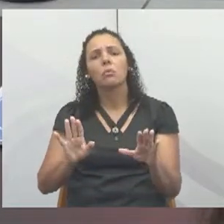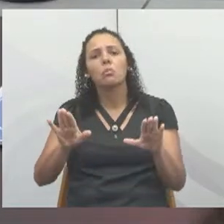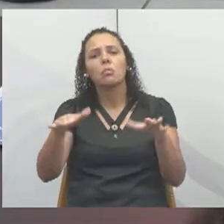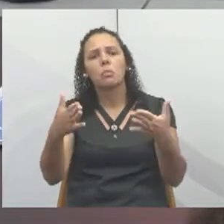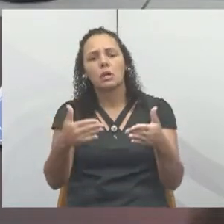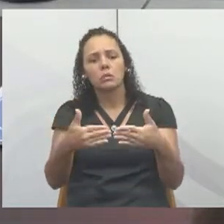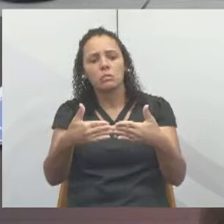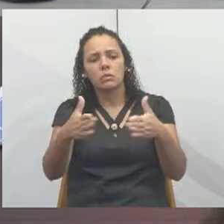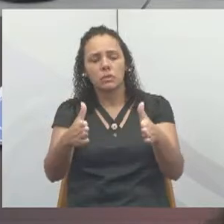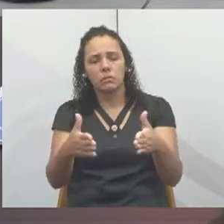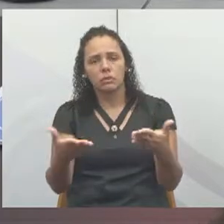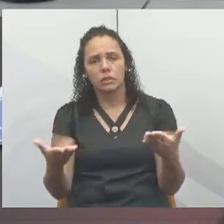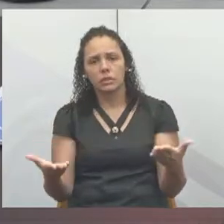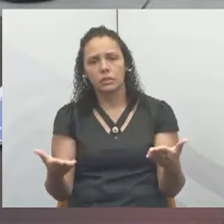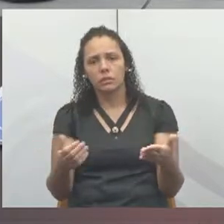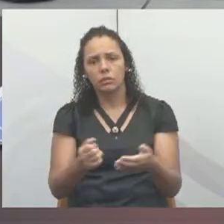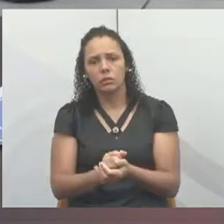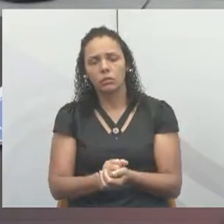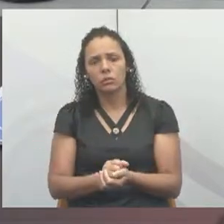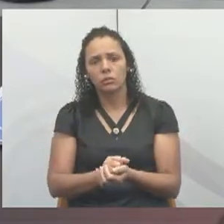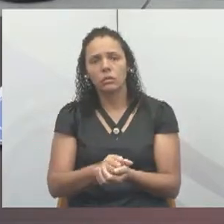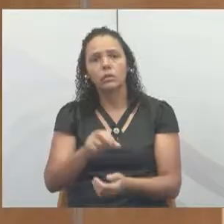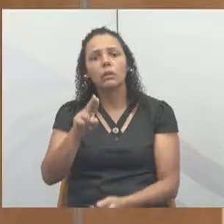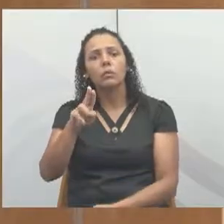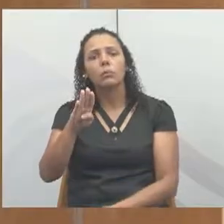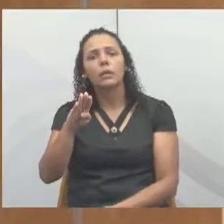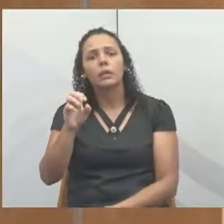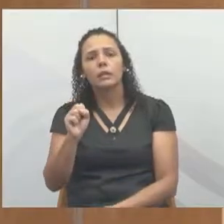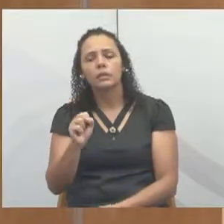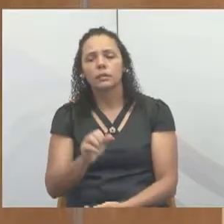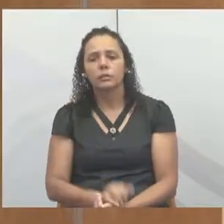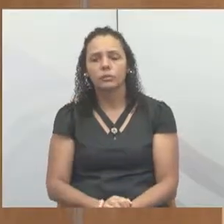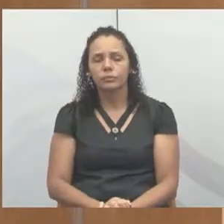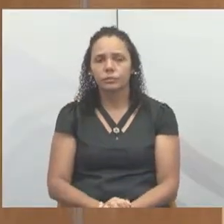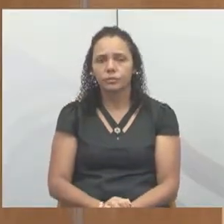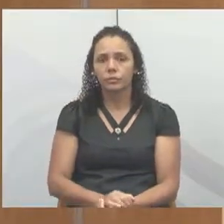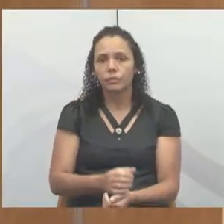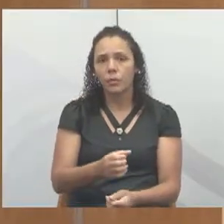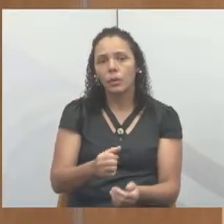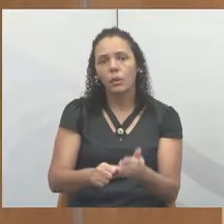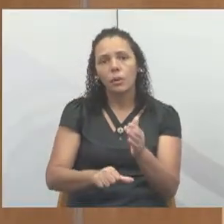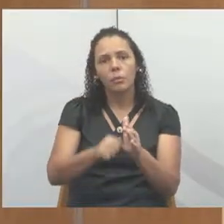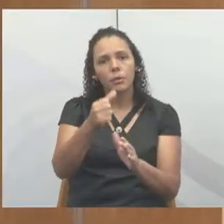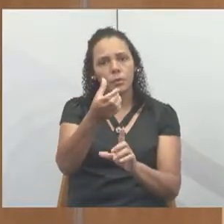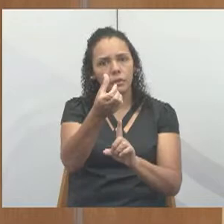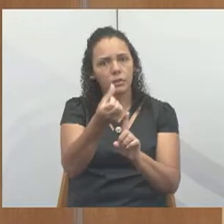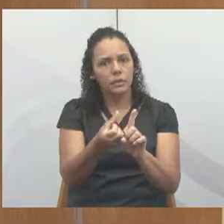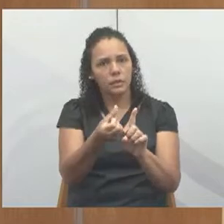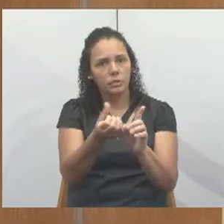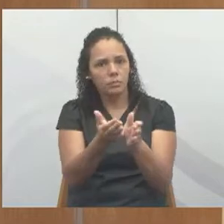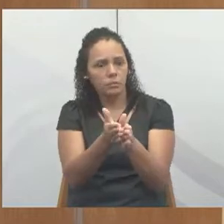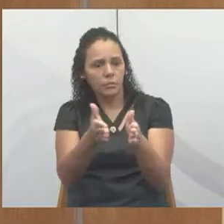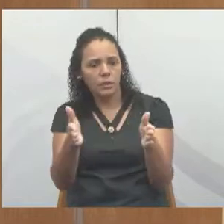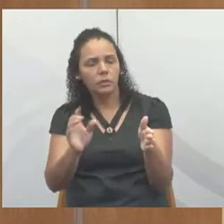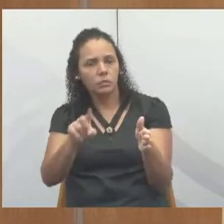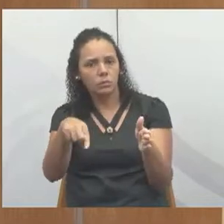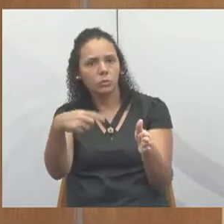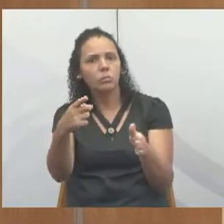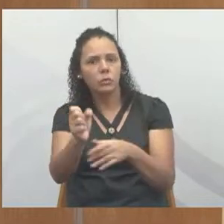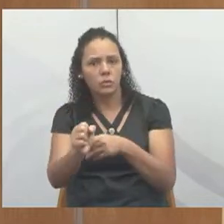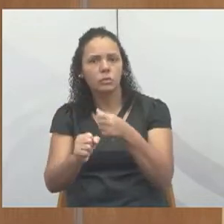poder inaugurar essa unidade de saúde lá? O cronograma é primeiro semestre do próximo ano. Primeiro semestre do próximo